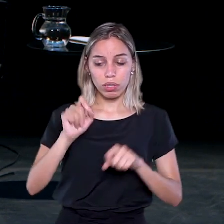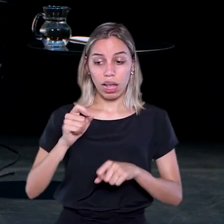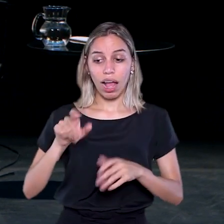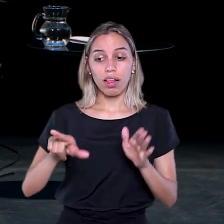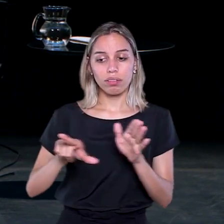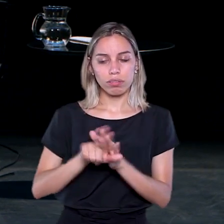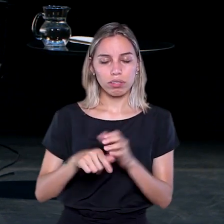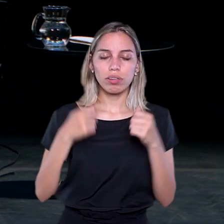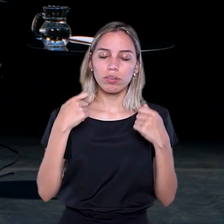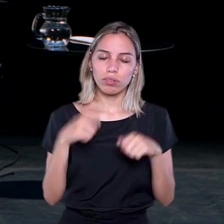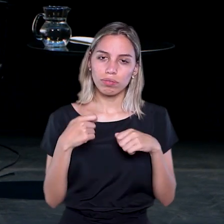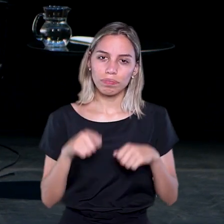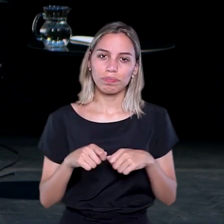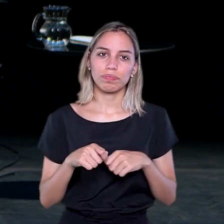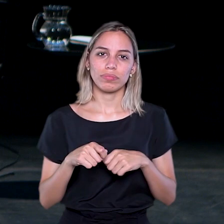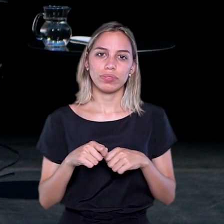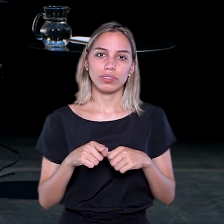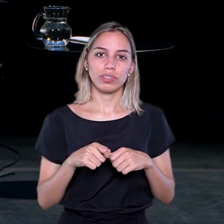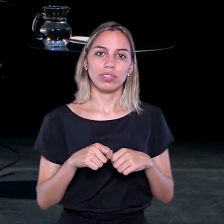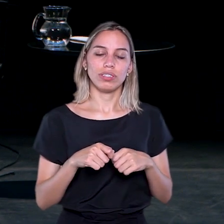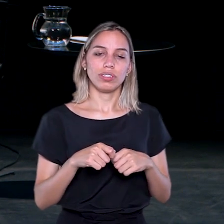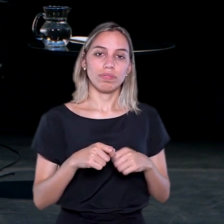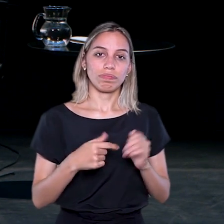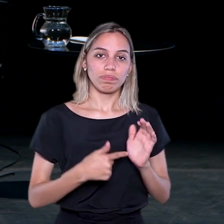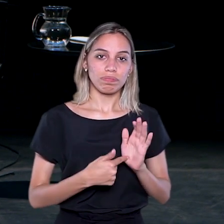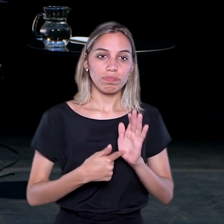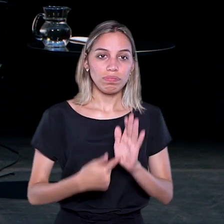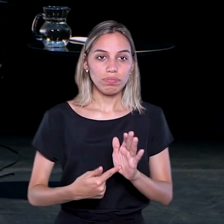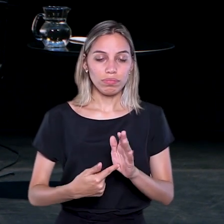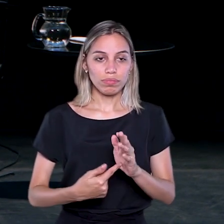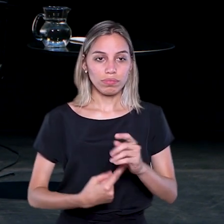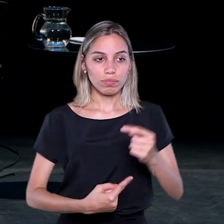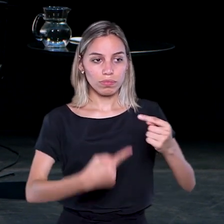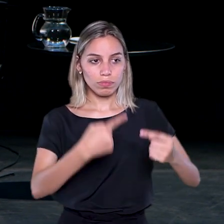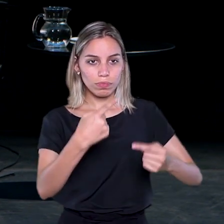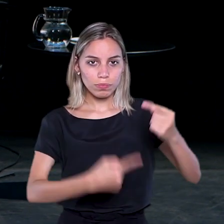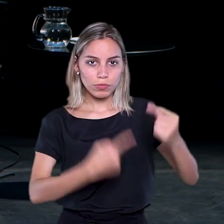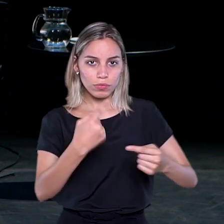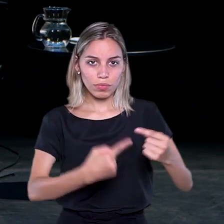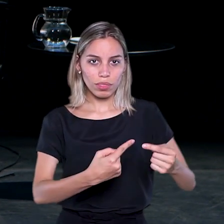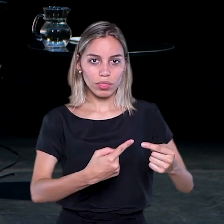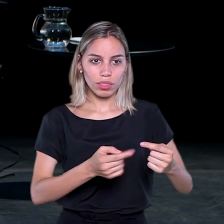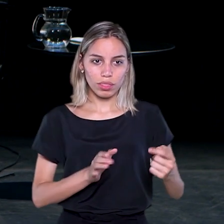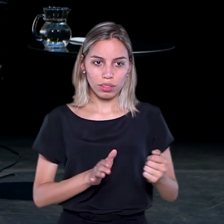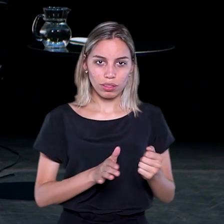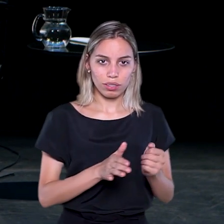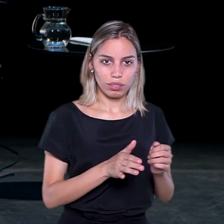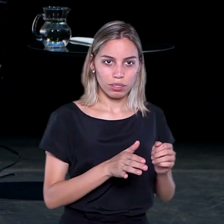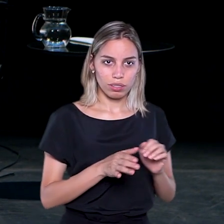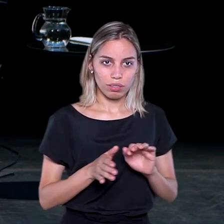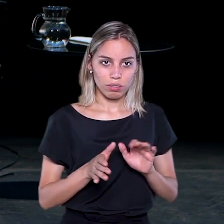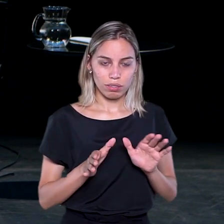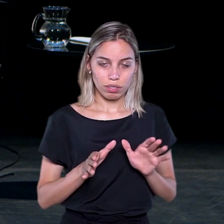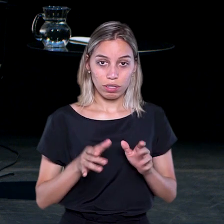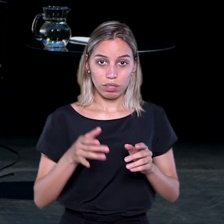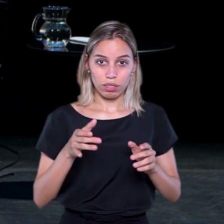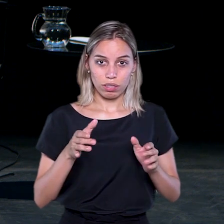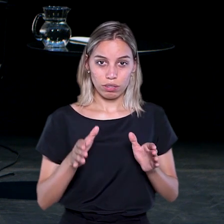essa determinação de adoção de ações afirmativas por instituições privadas. Nós não vamos conseguir só com concurso